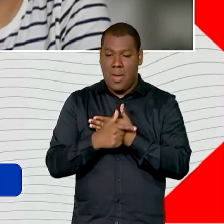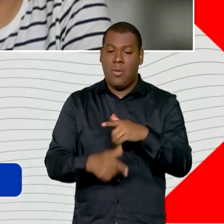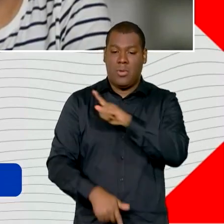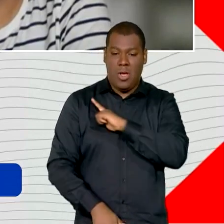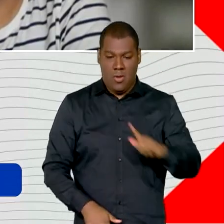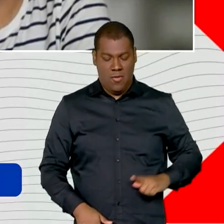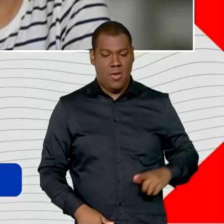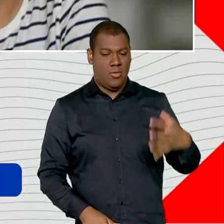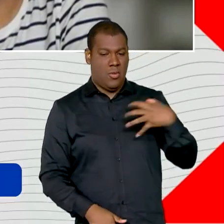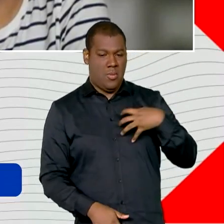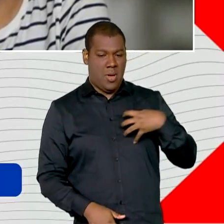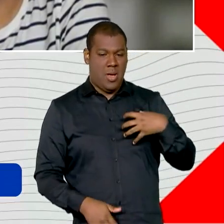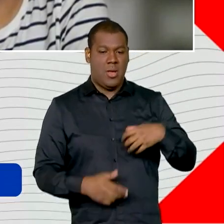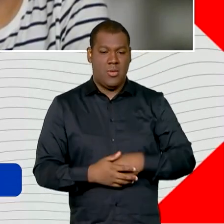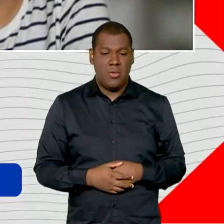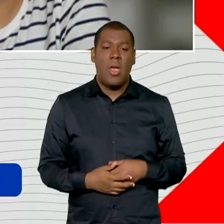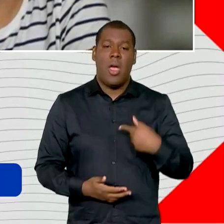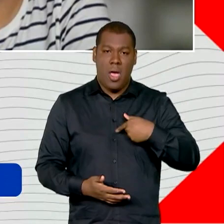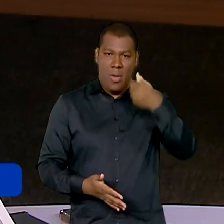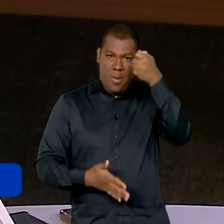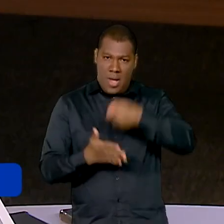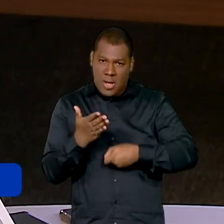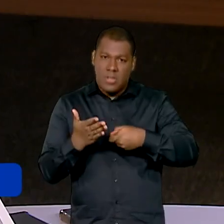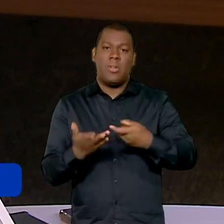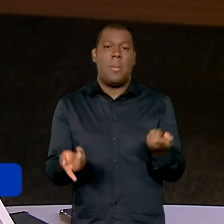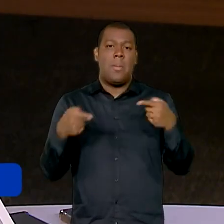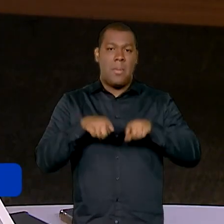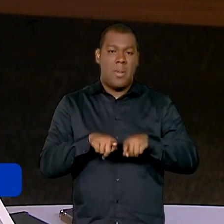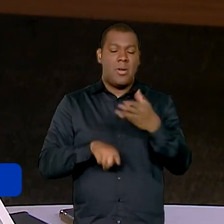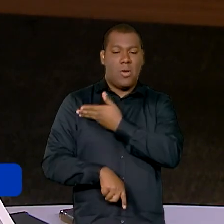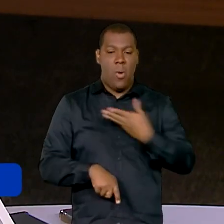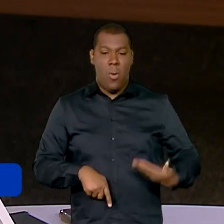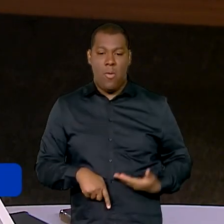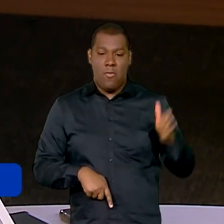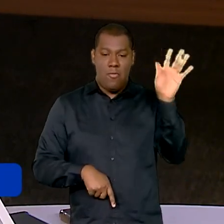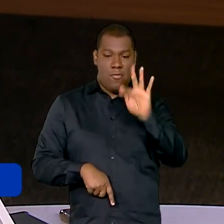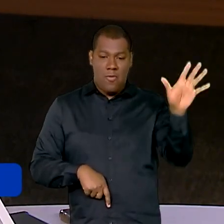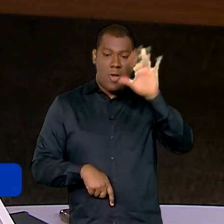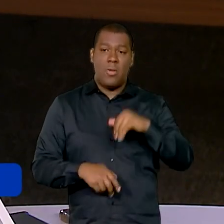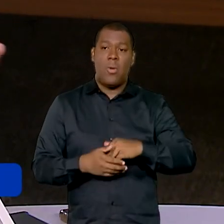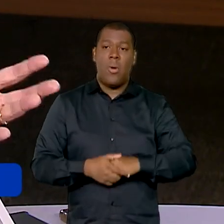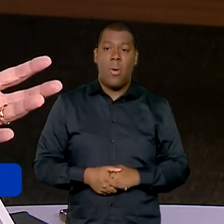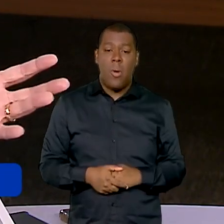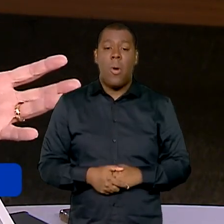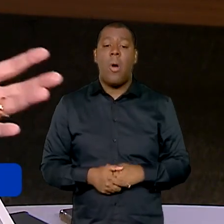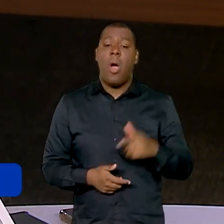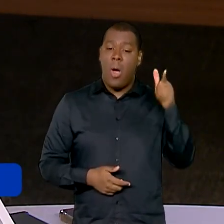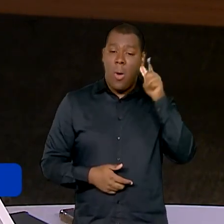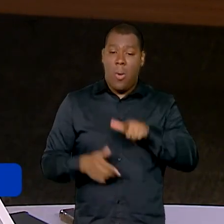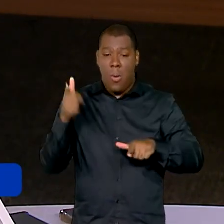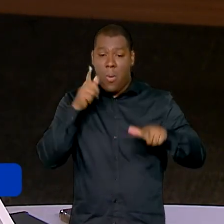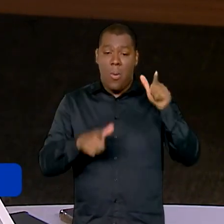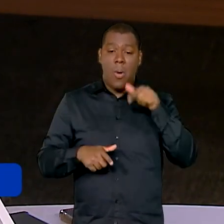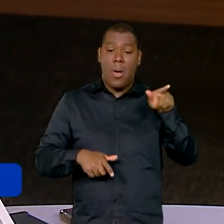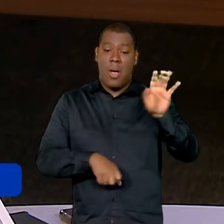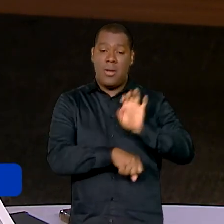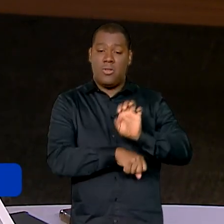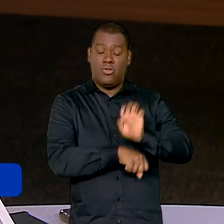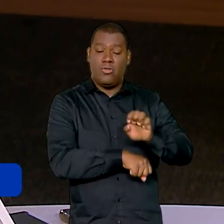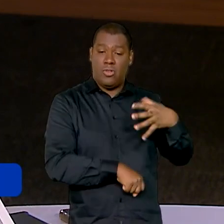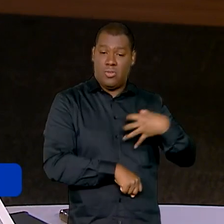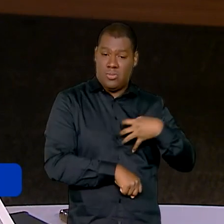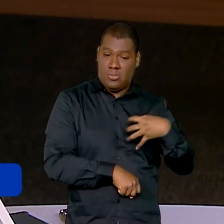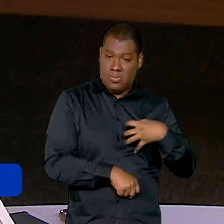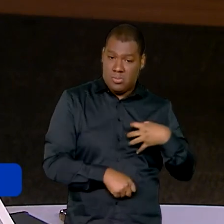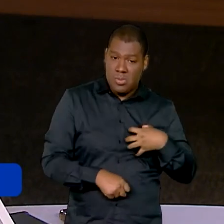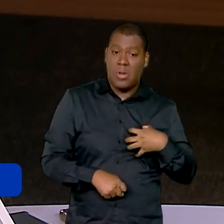atrás essa parceria com o governo federal e nós praticamente executamos 100% dessas obras no caso da Bahia. Então, no Rio